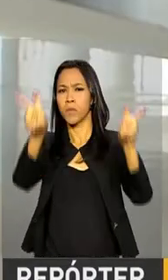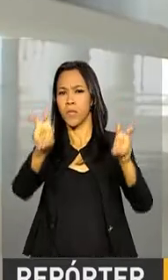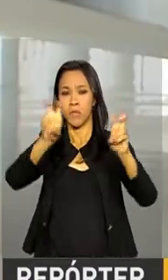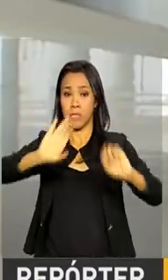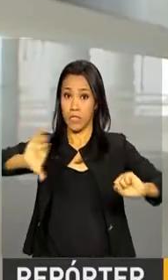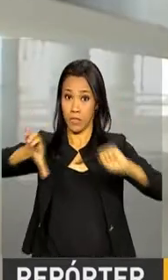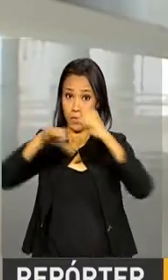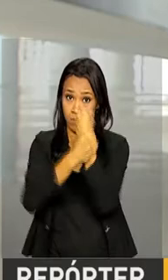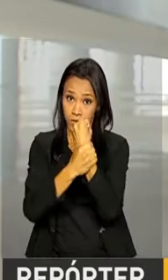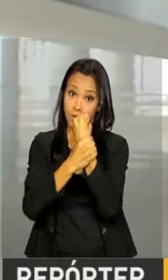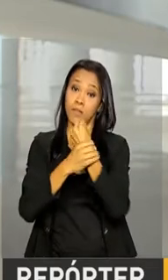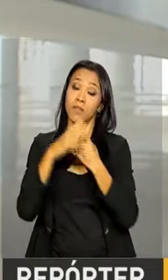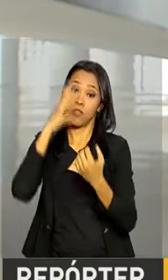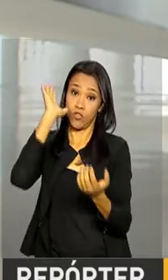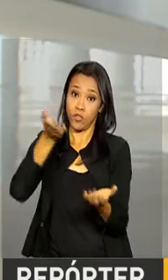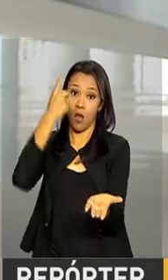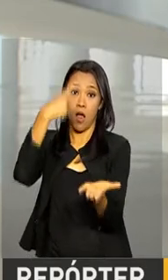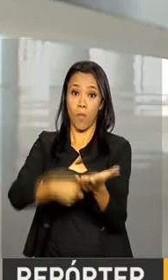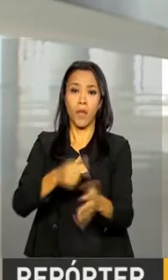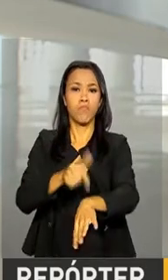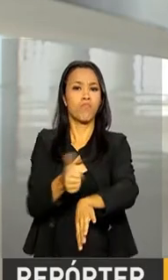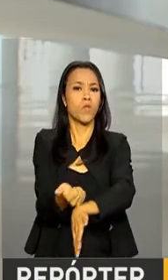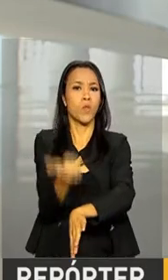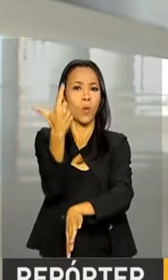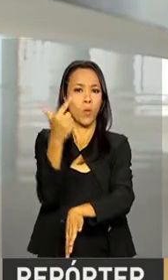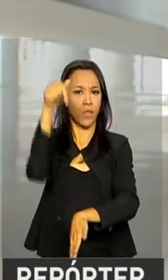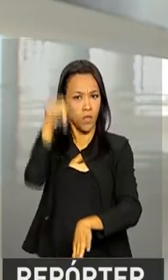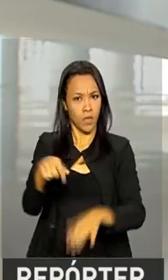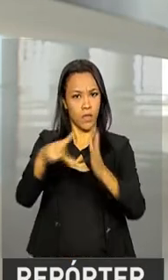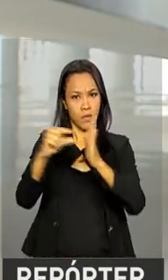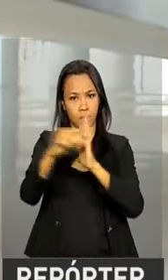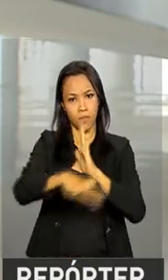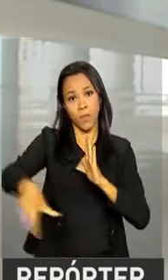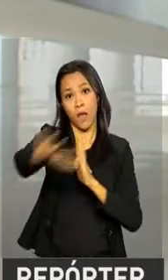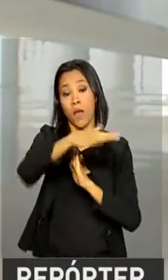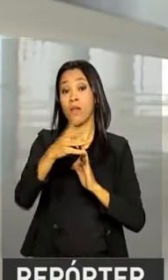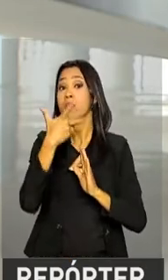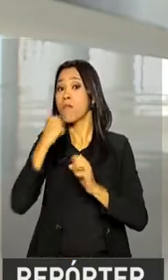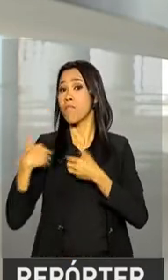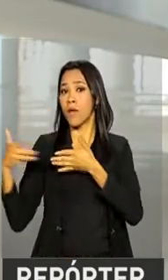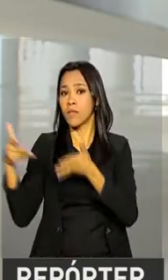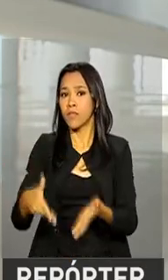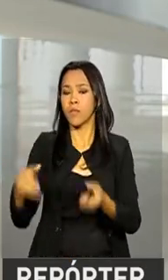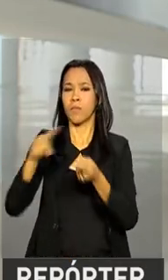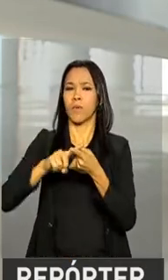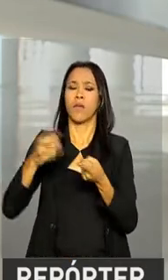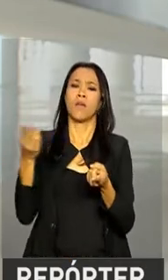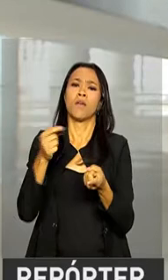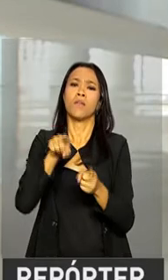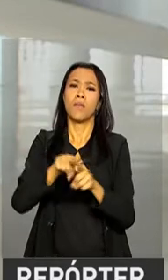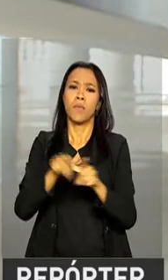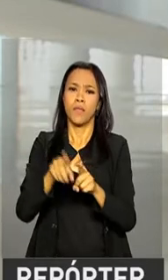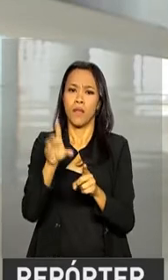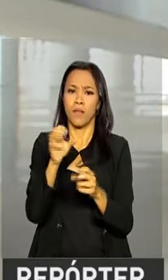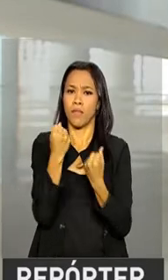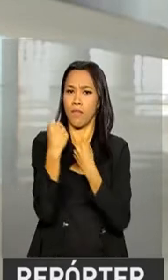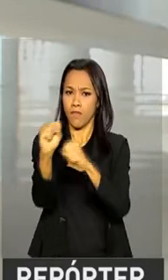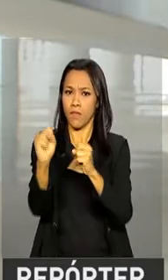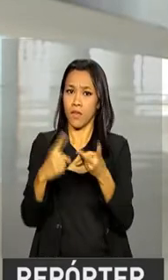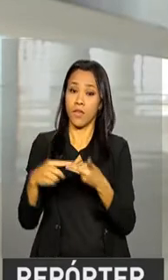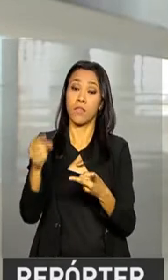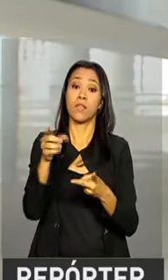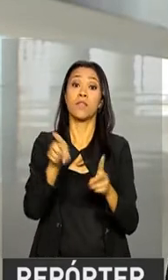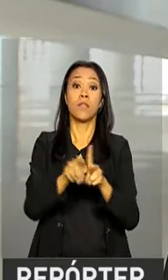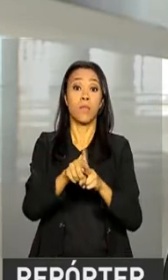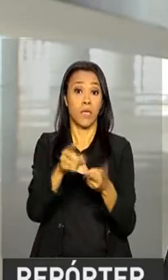está marcada para meio dia aqui no palácio do planalto devem participar os ministros da defesa das relações exteriores e do gabinete de segurança